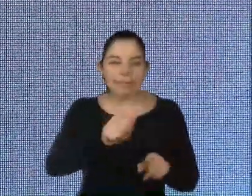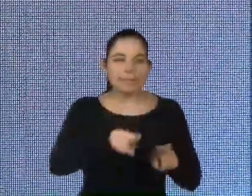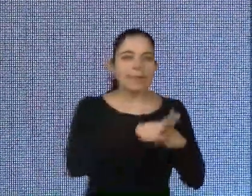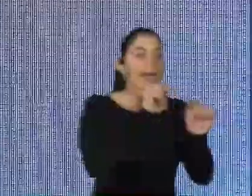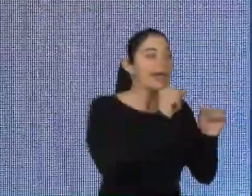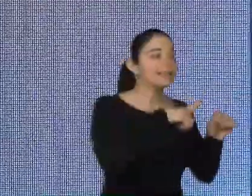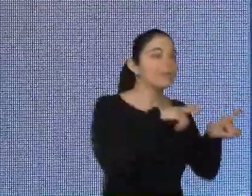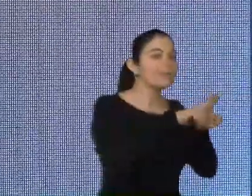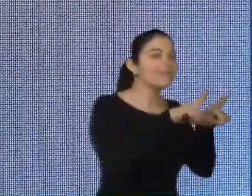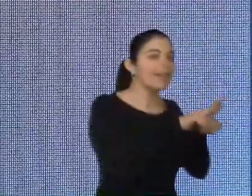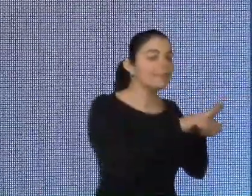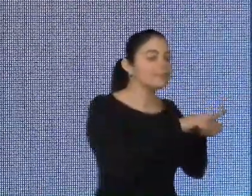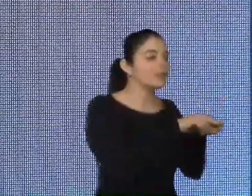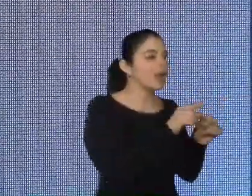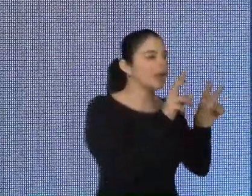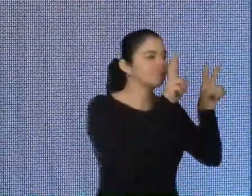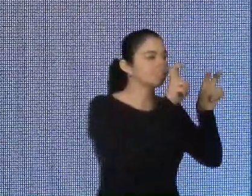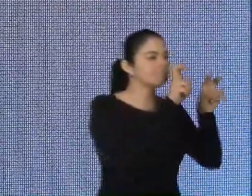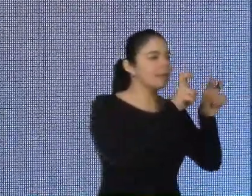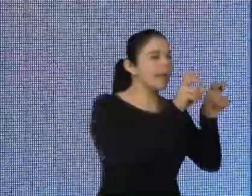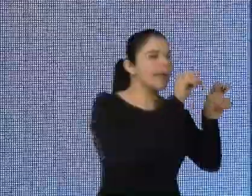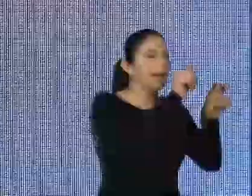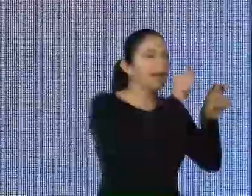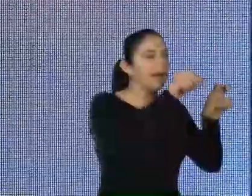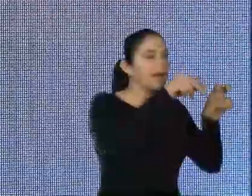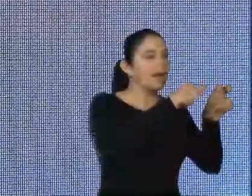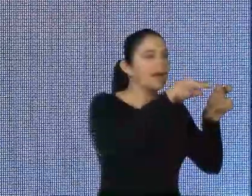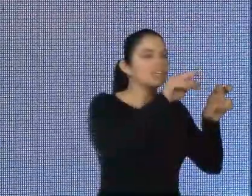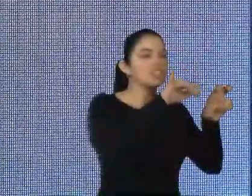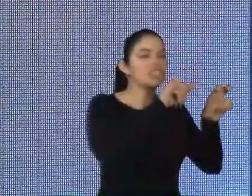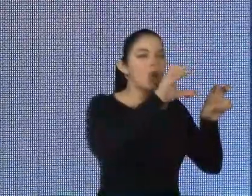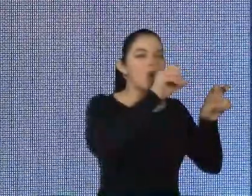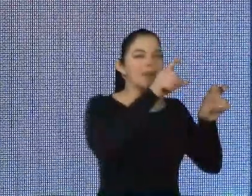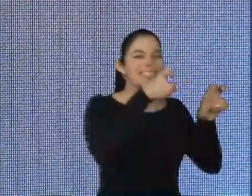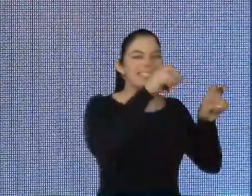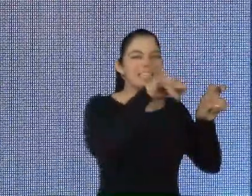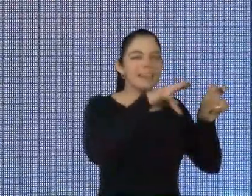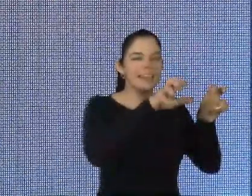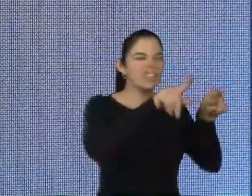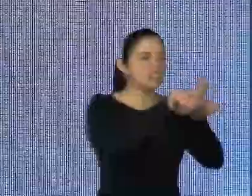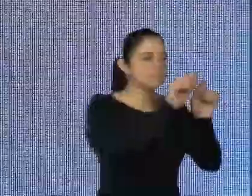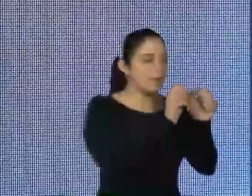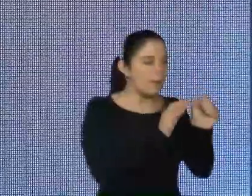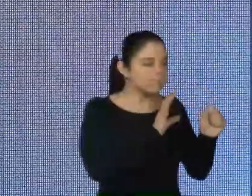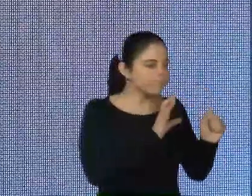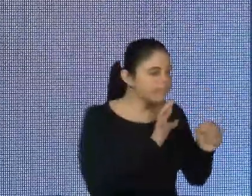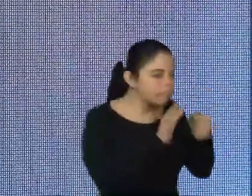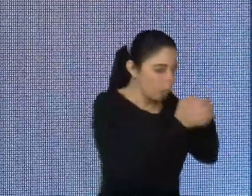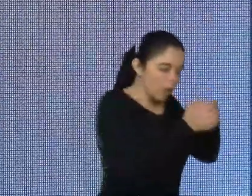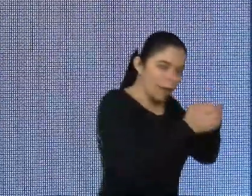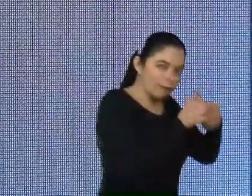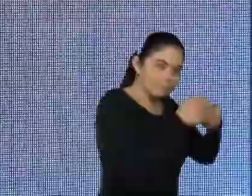fatores antioxidantes, que ajudam muito a combater se chamam radicais livres, mas é